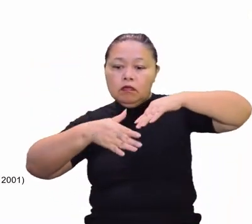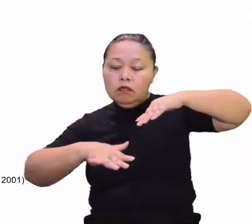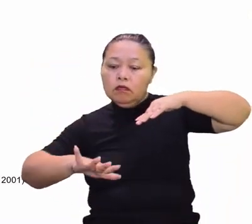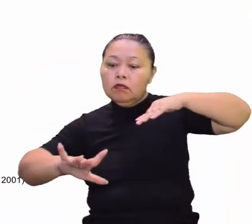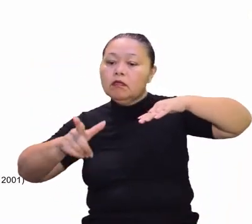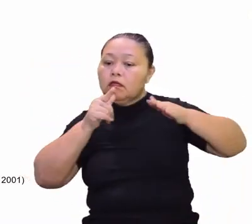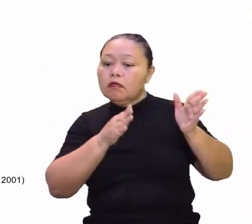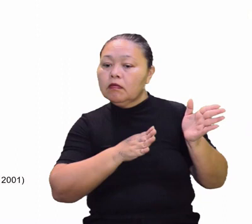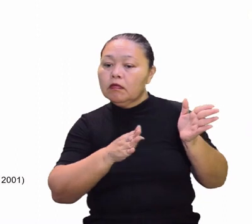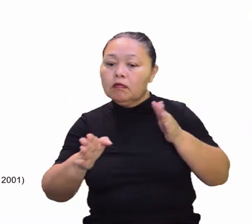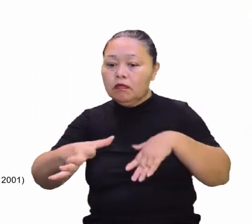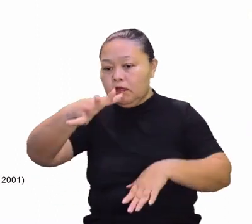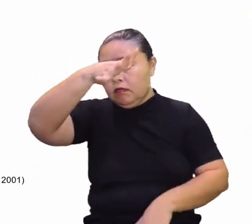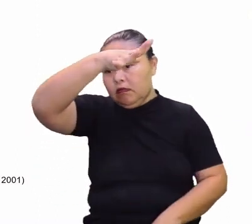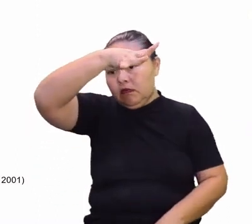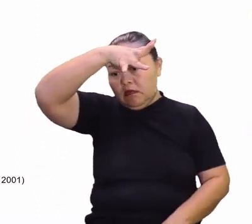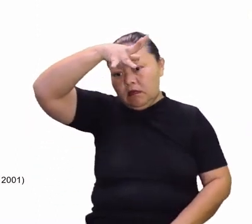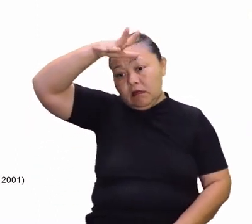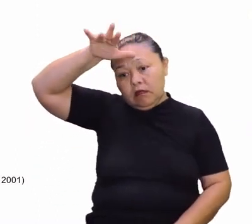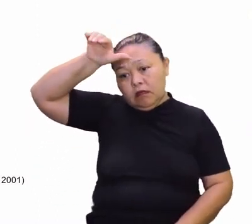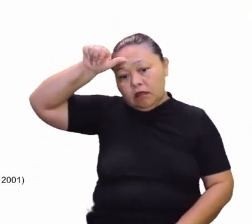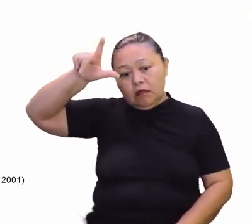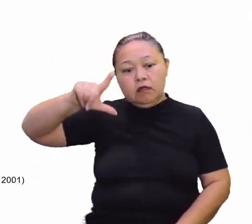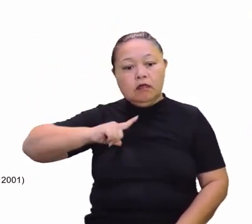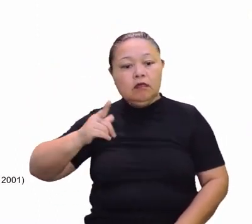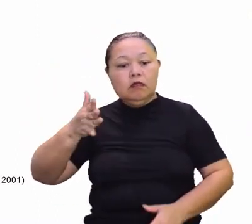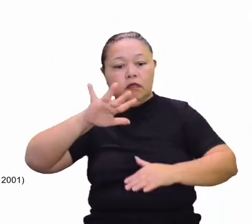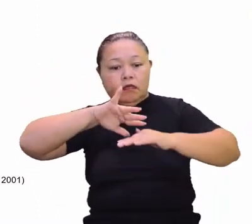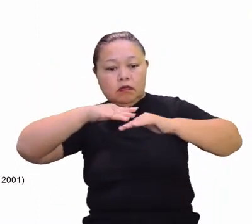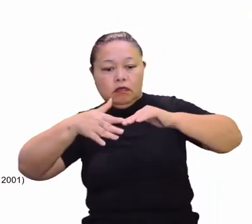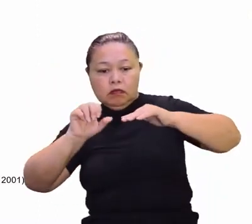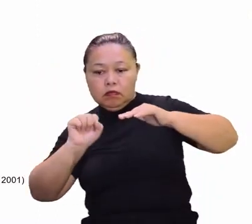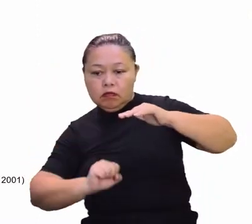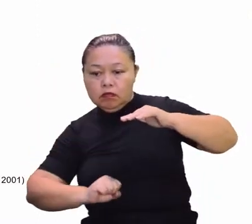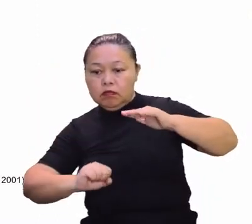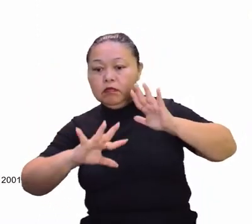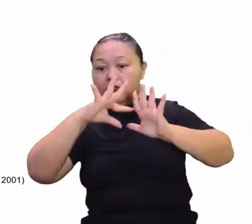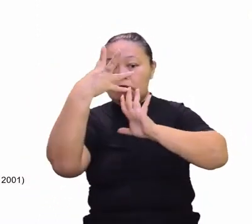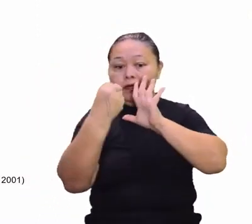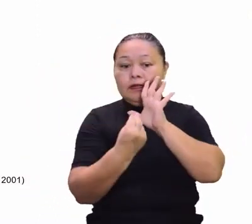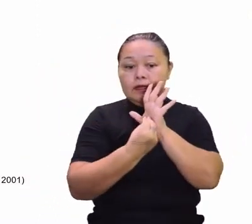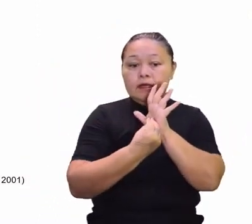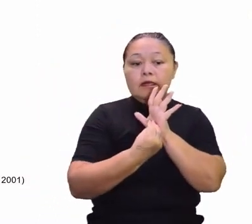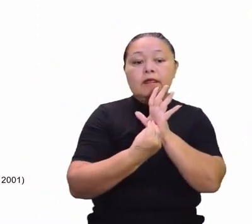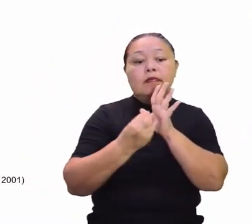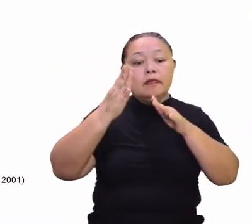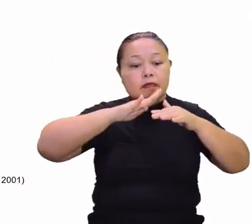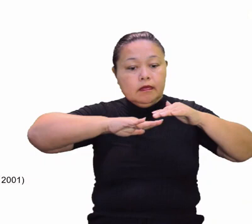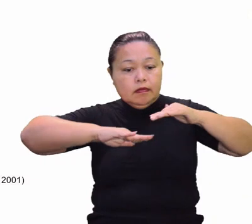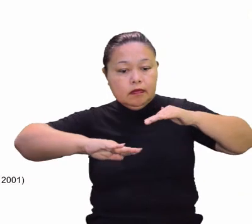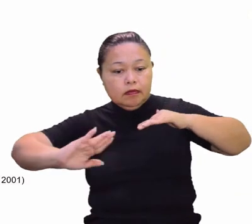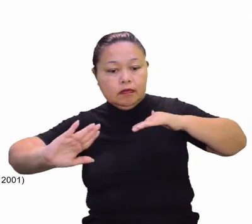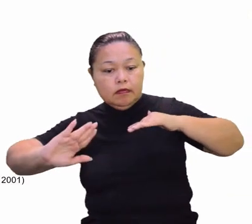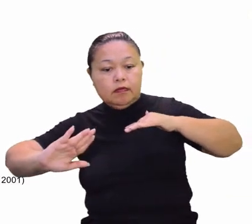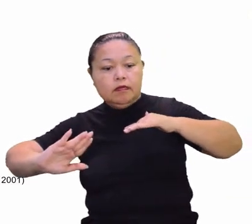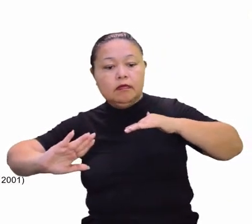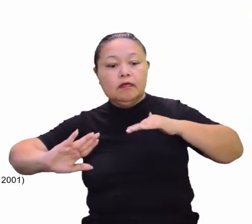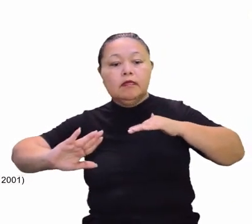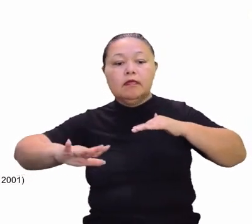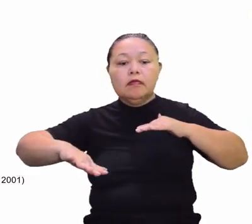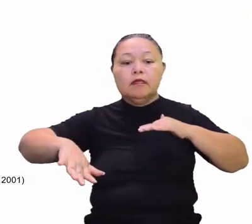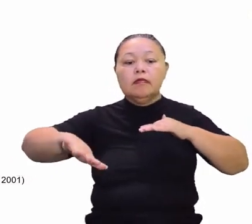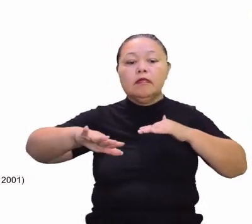Rio Amazonas. 5, depressão ainda do sul da Amazônia. 6, também, áreas